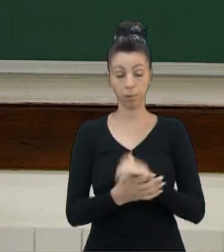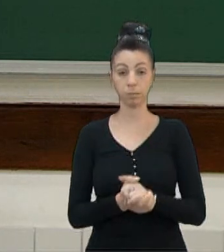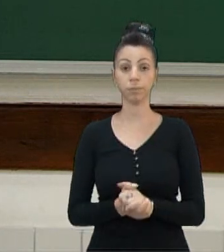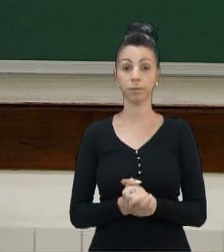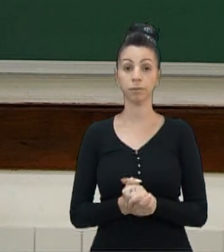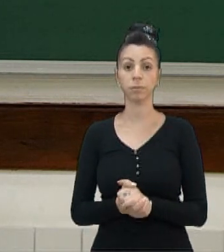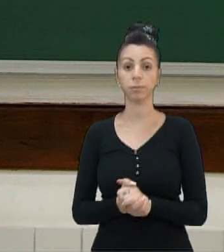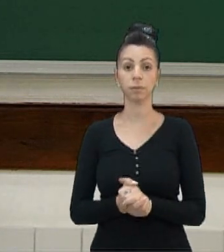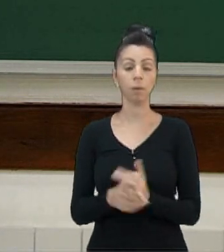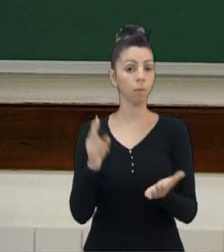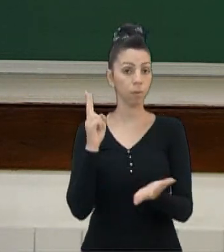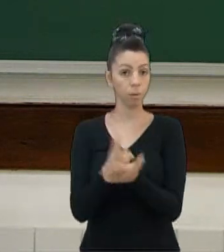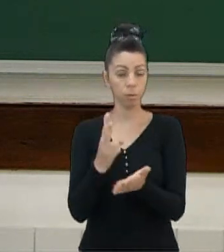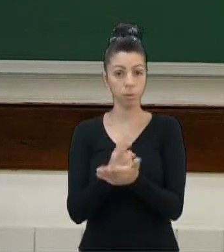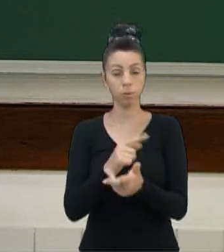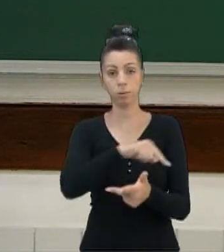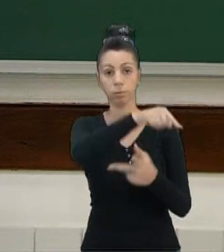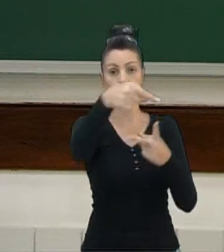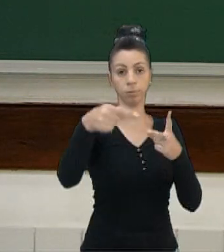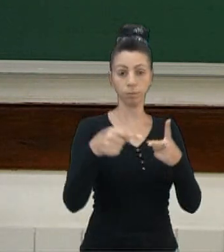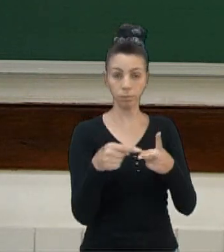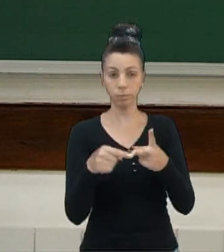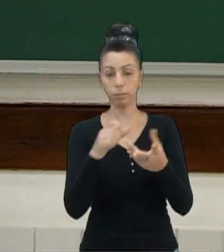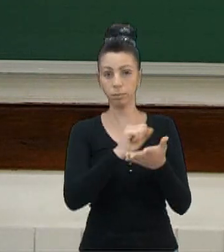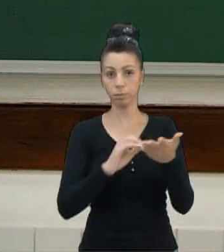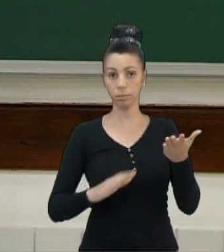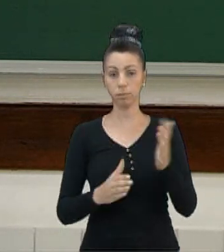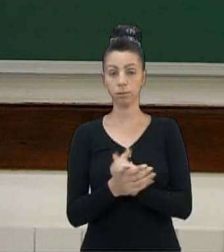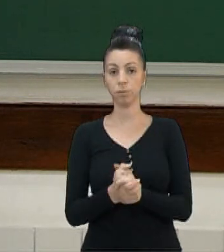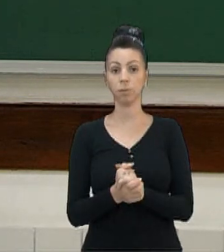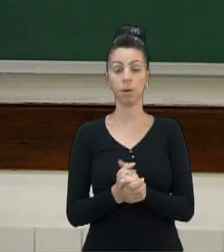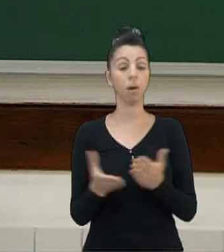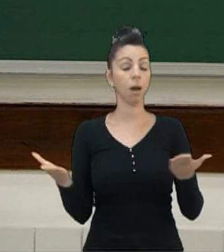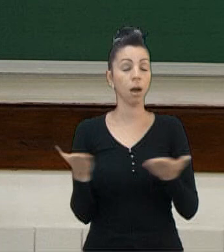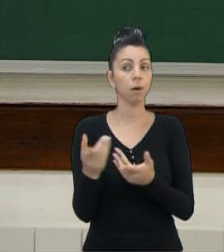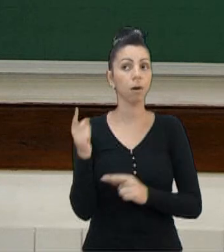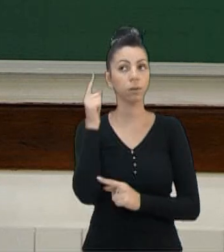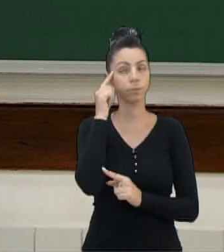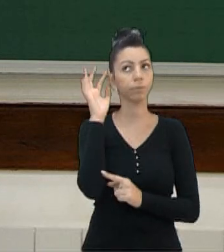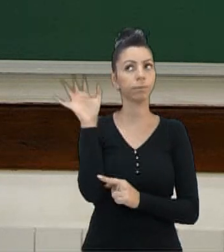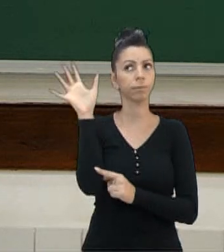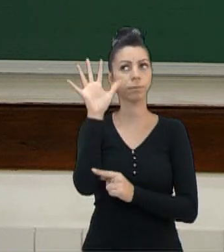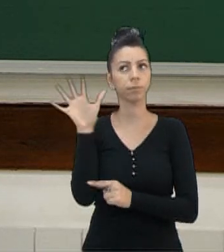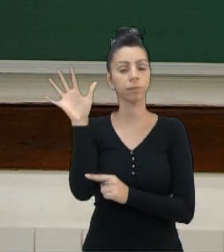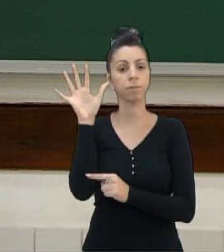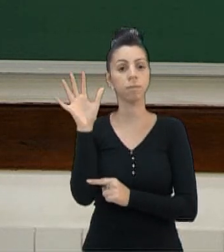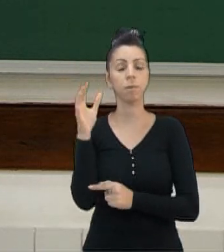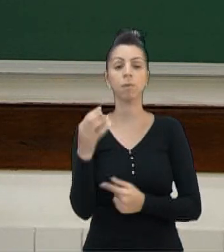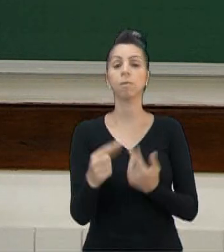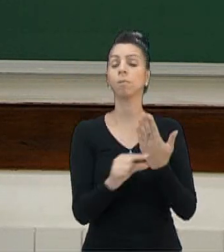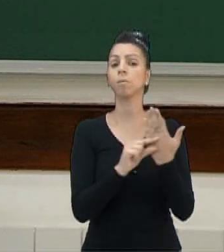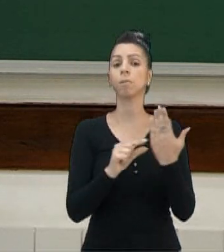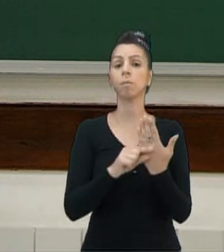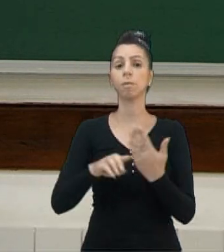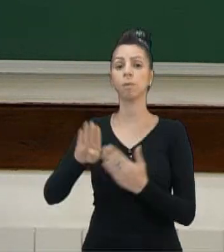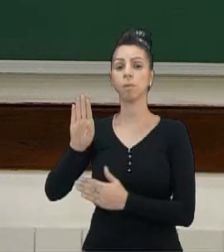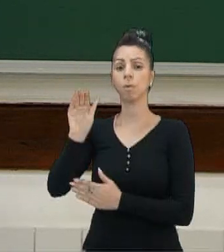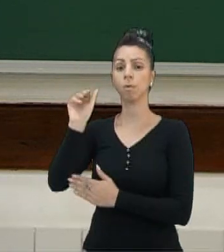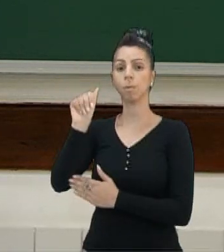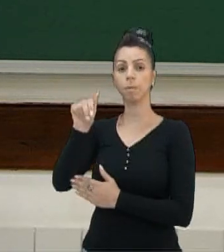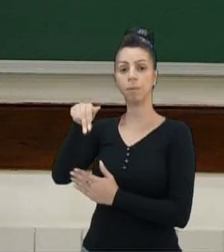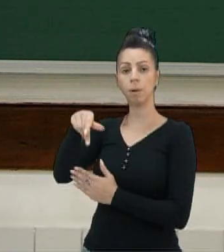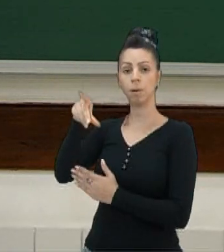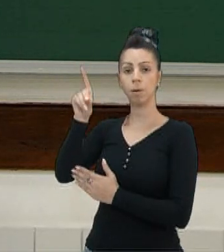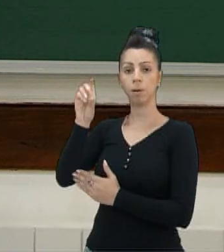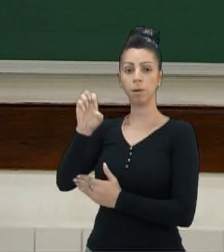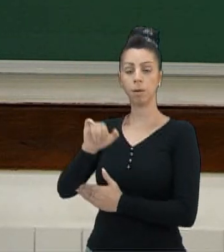2. Pensando nisso, a gente vem olhar para o poema do Bandeira a partir desse olhar agora, né? De